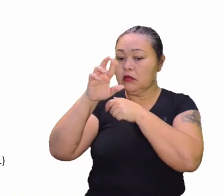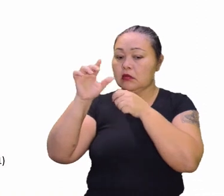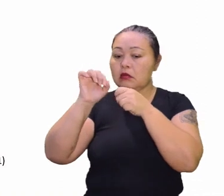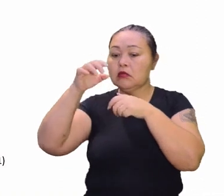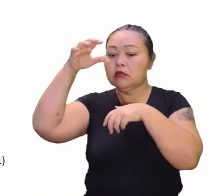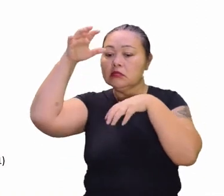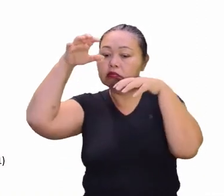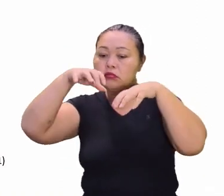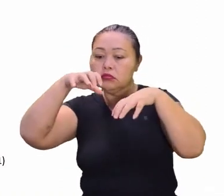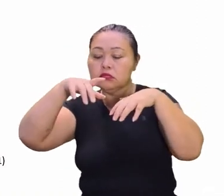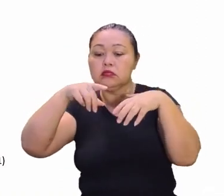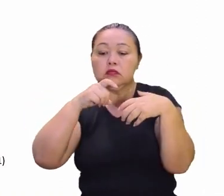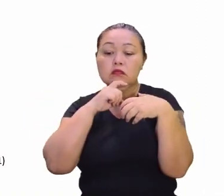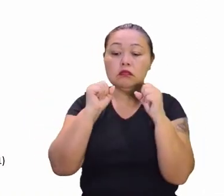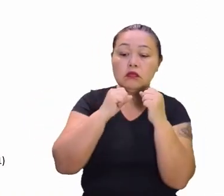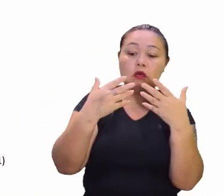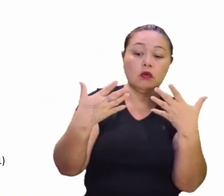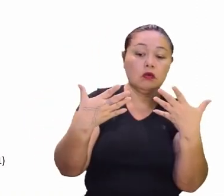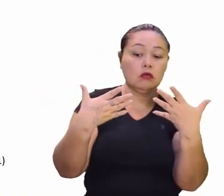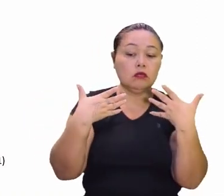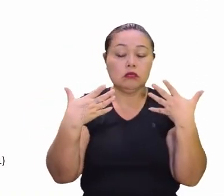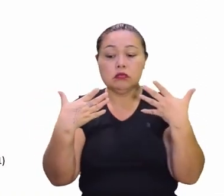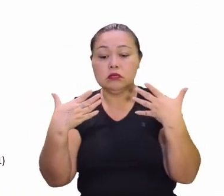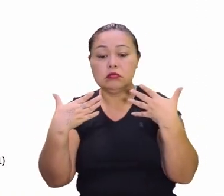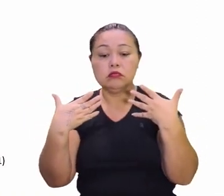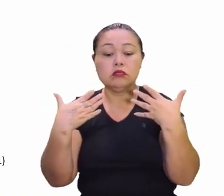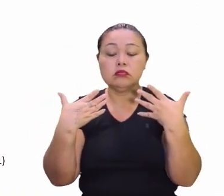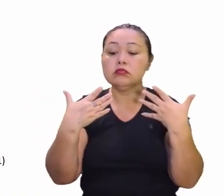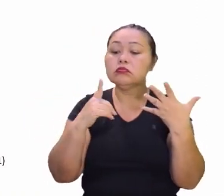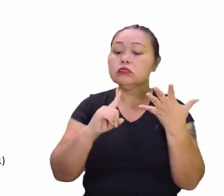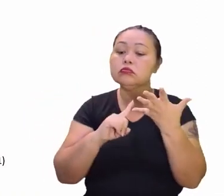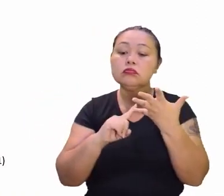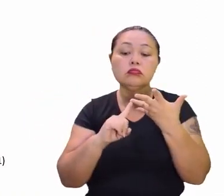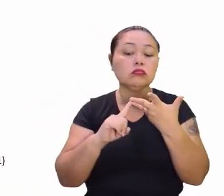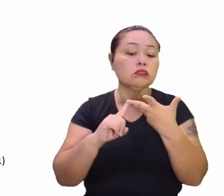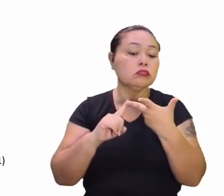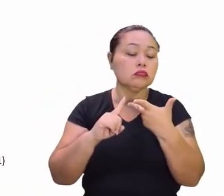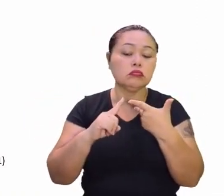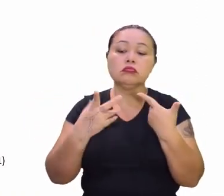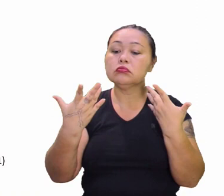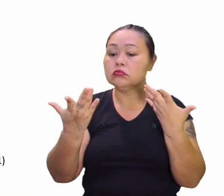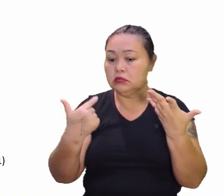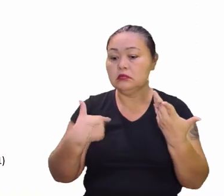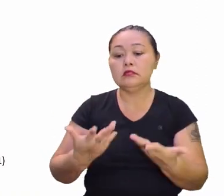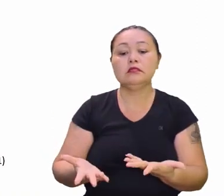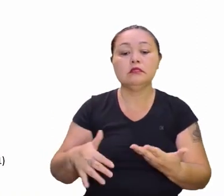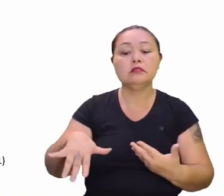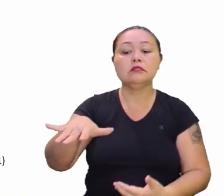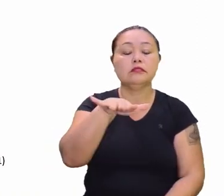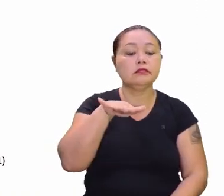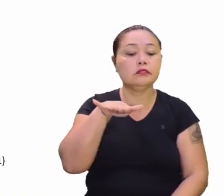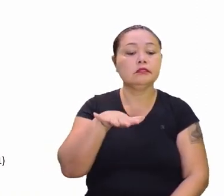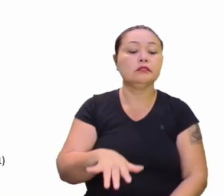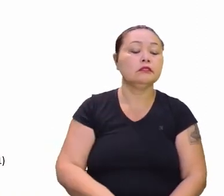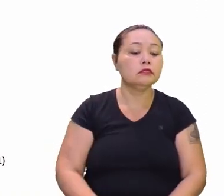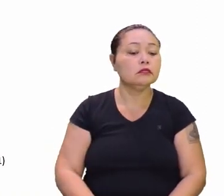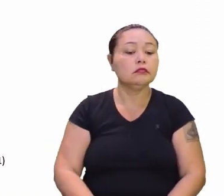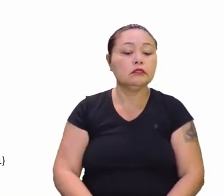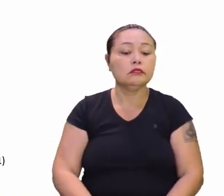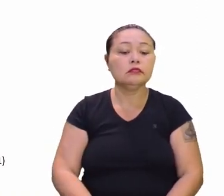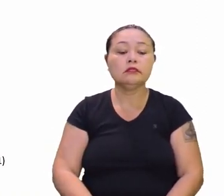monitoramento de chuvas, frio, calor, ou seja, o monitoramento meteorológico da região. Muito